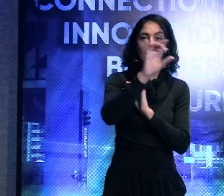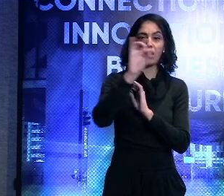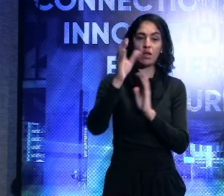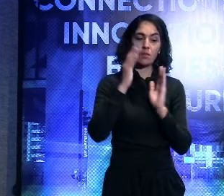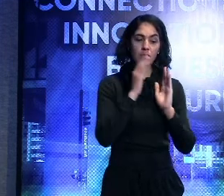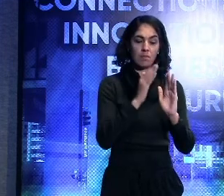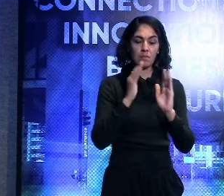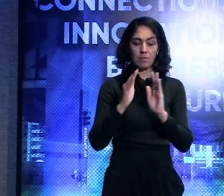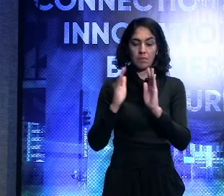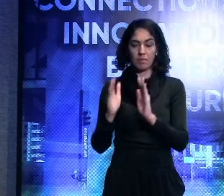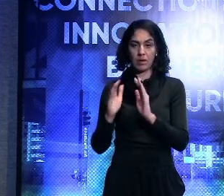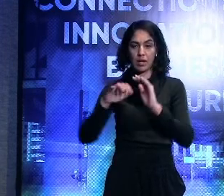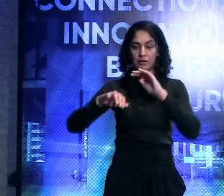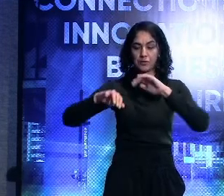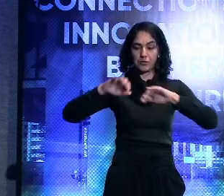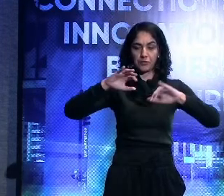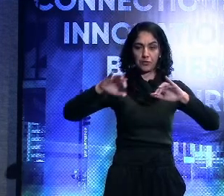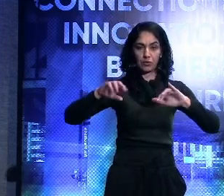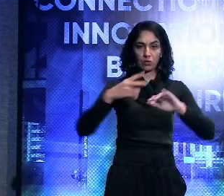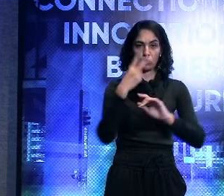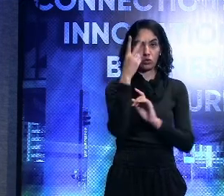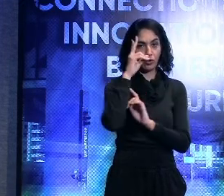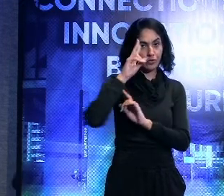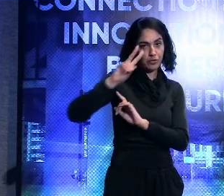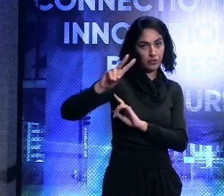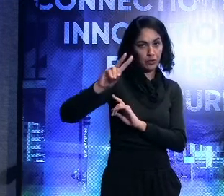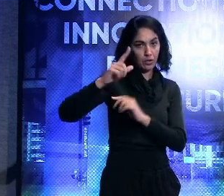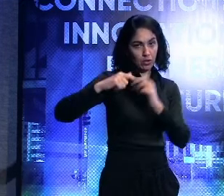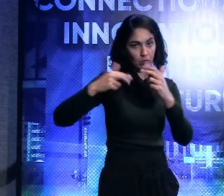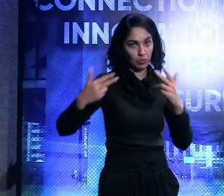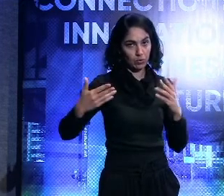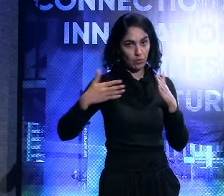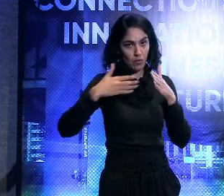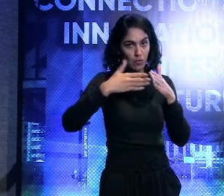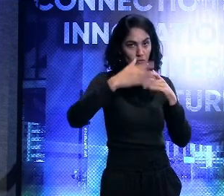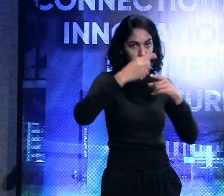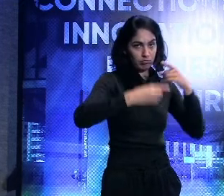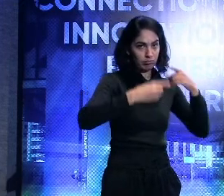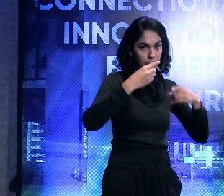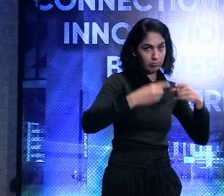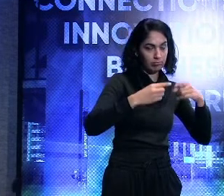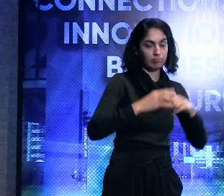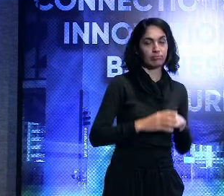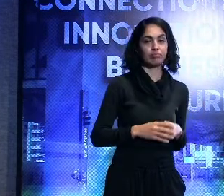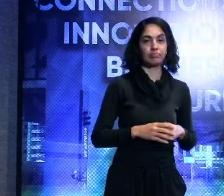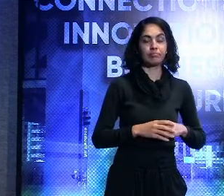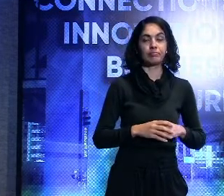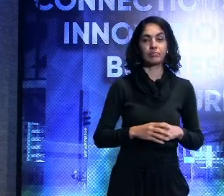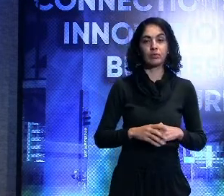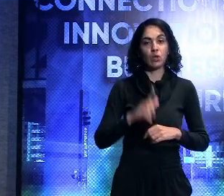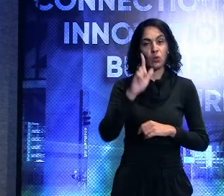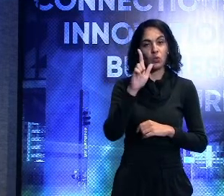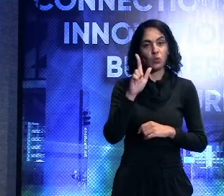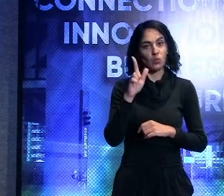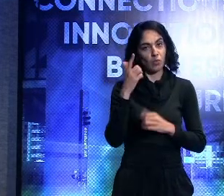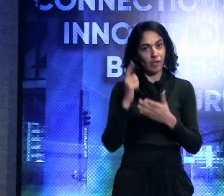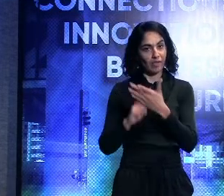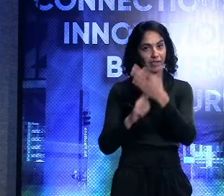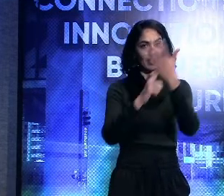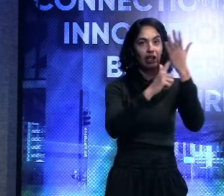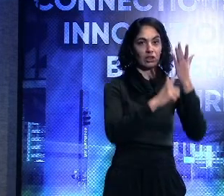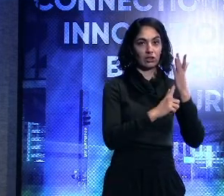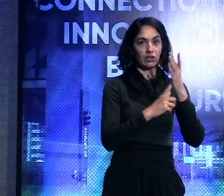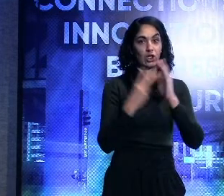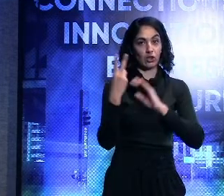etapas dividido em 2 dias de produto, discussões focadas em produto, e como nós somos uma empresa de tecnologia, 2 dias focados em